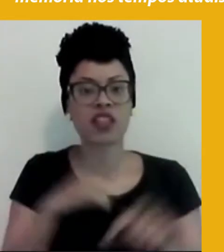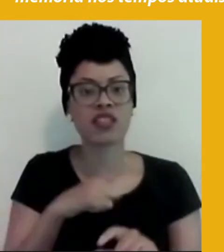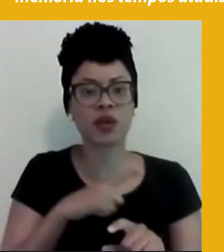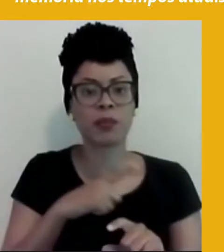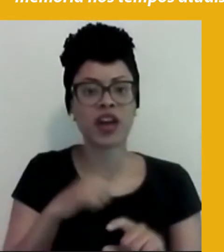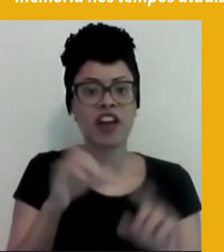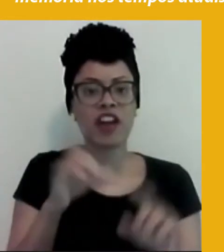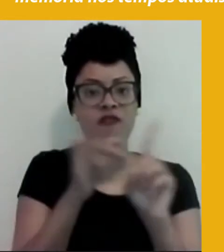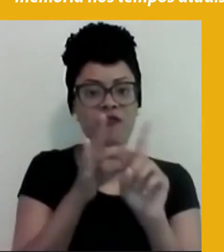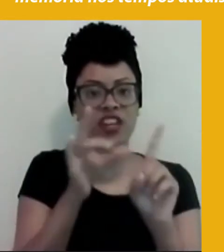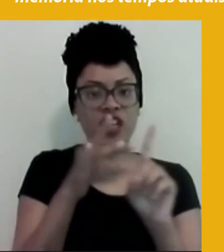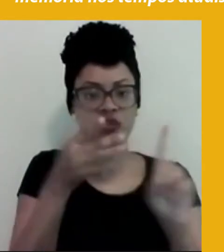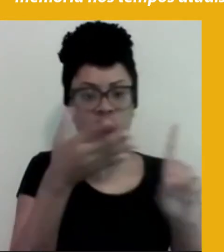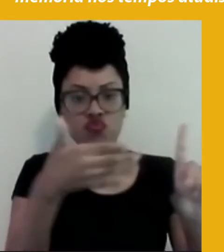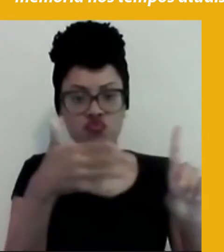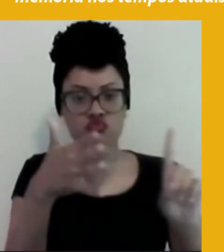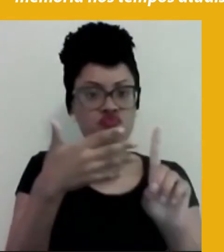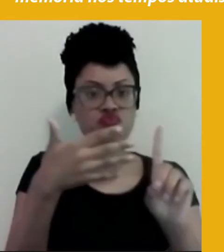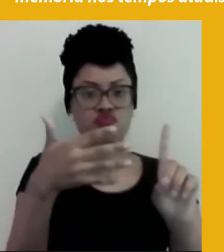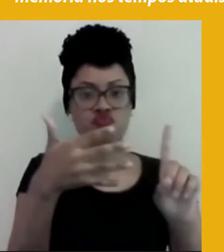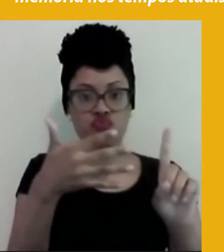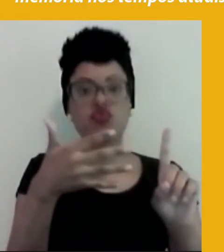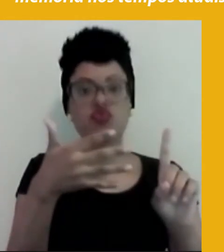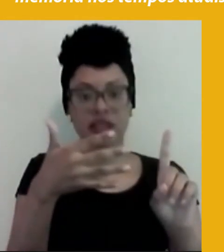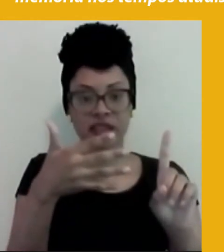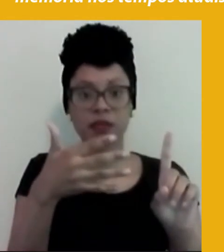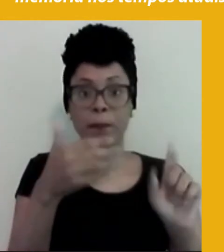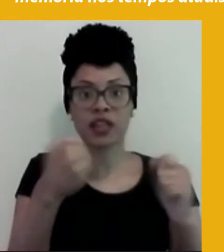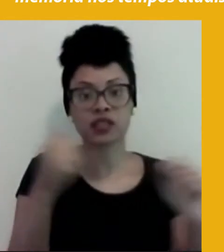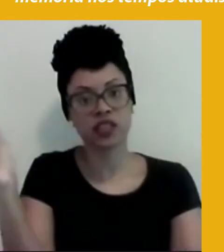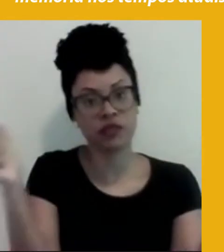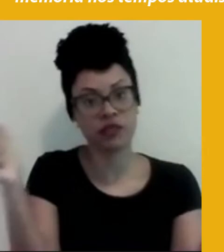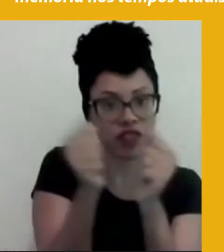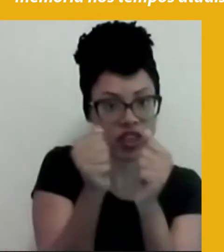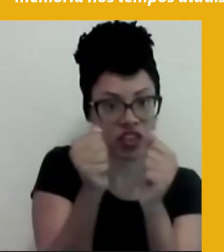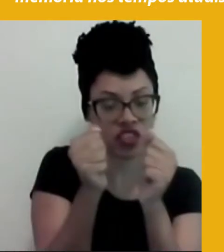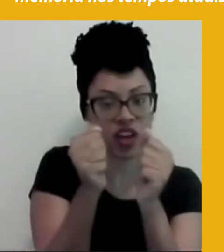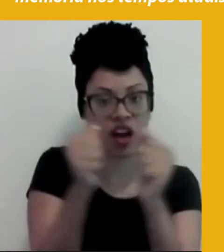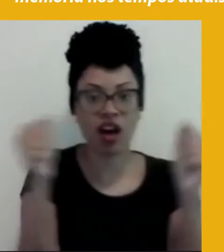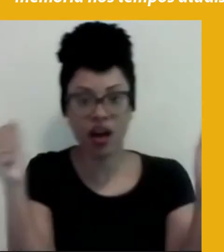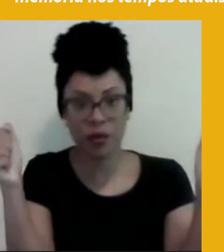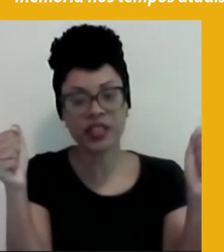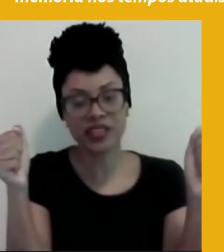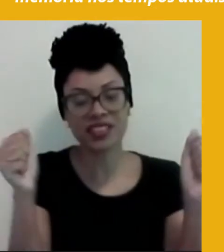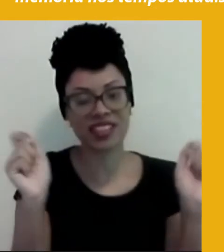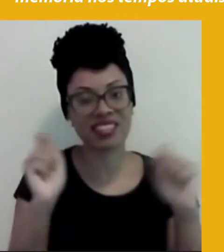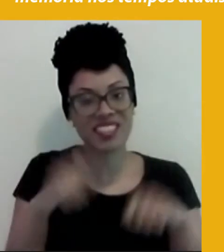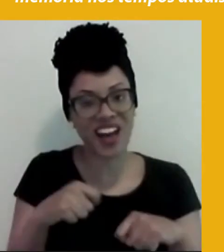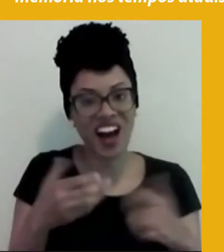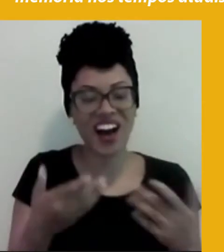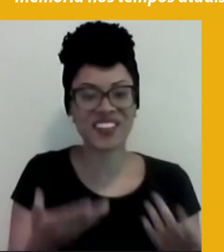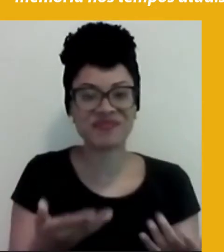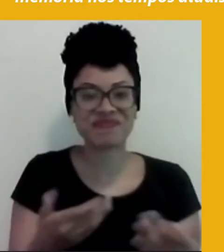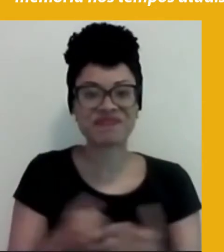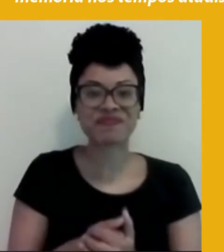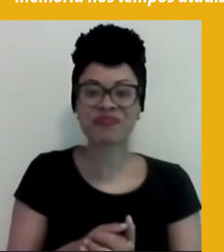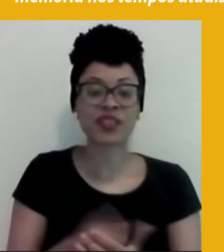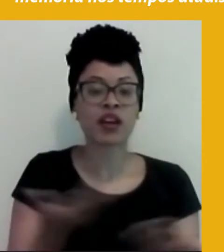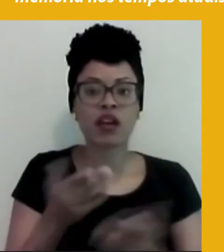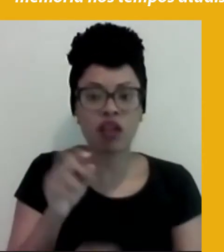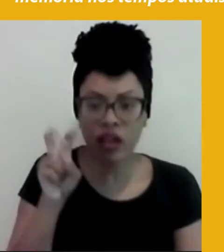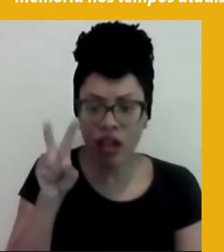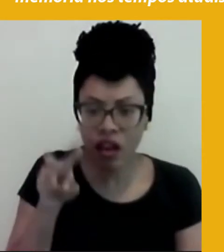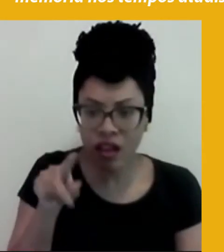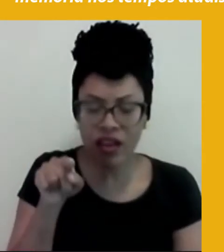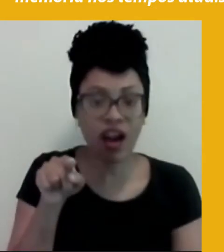eu abri para não ter o reflexo. Mas, olha, Gabriel, mais 15 minutos o Gabriel deu